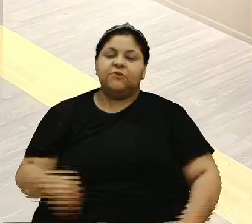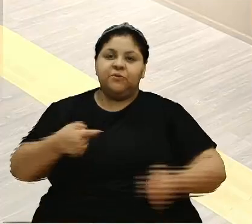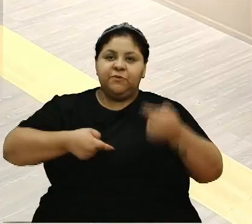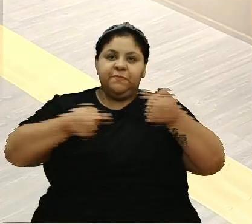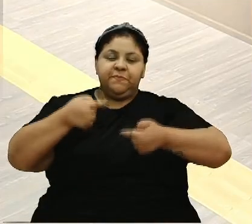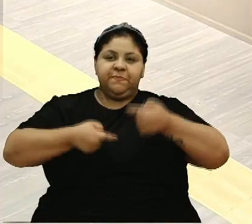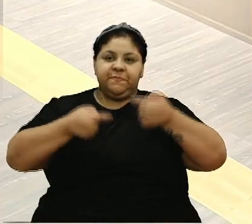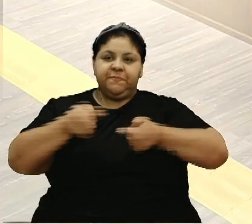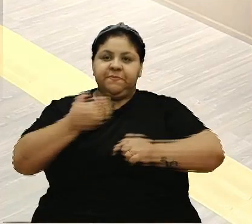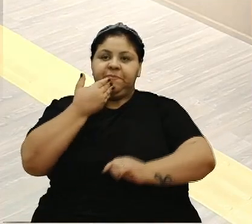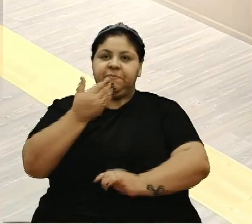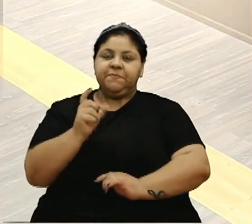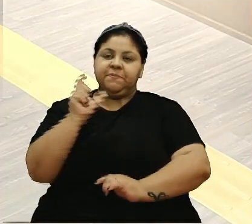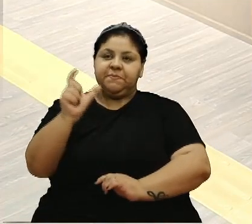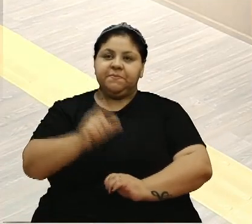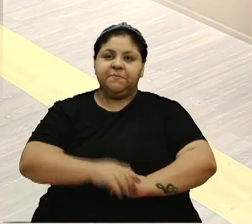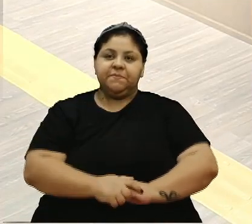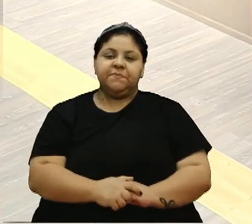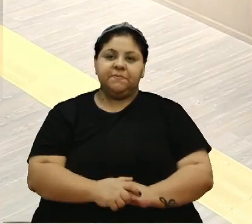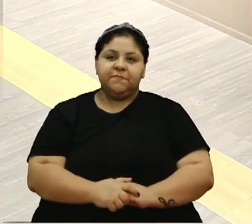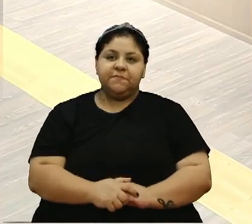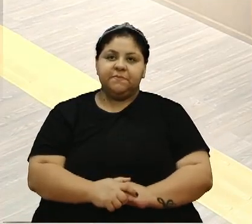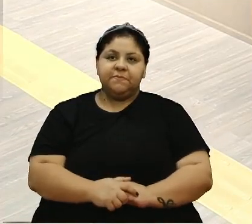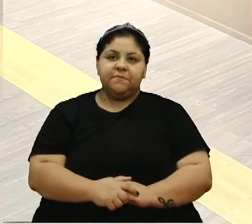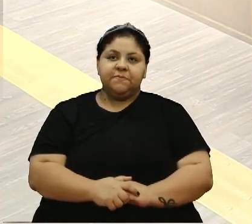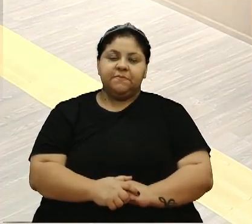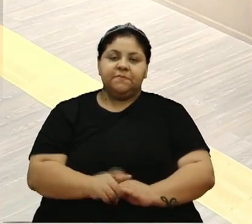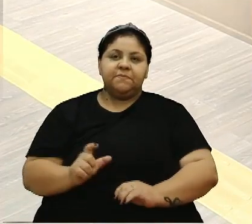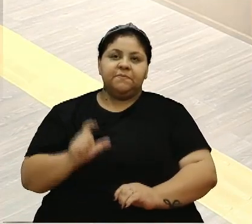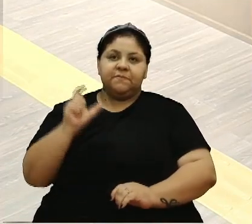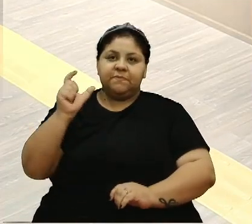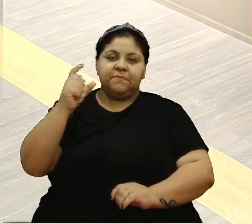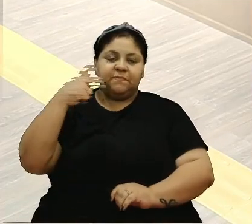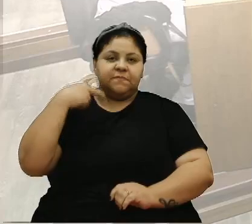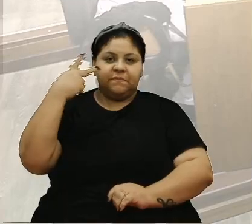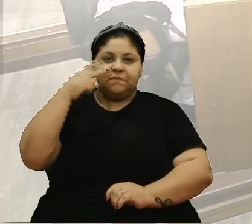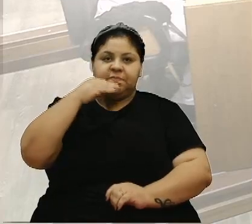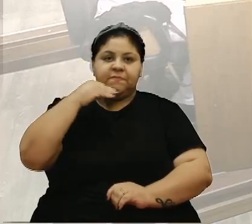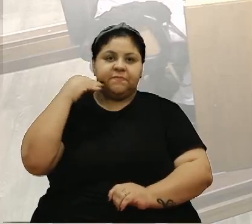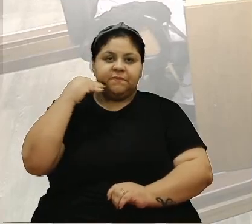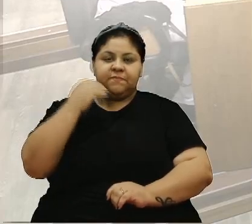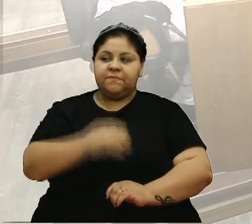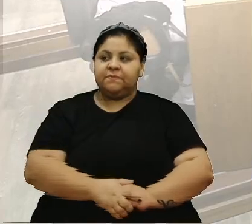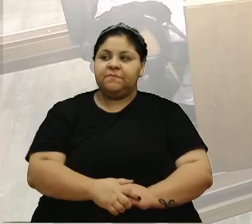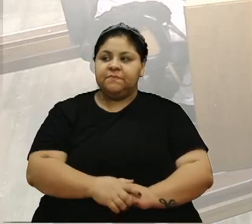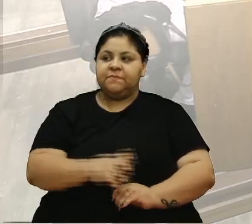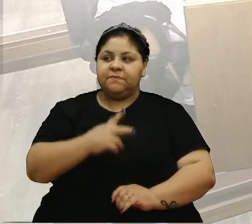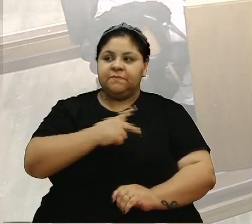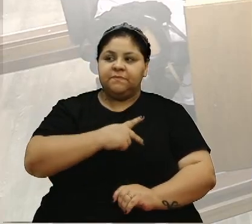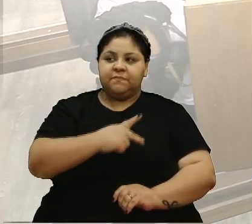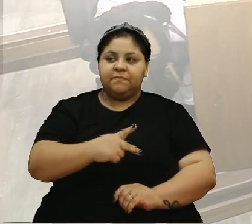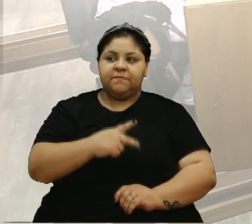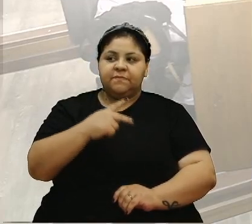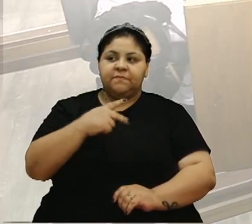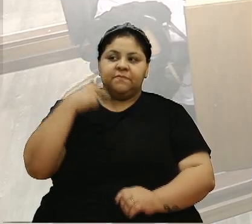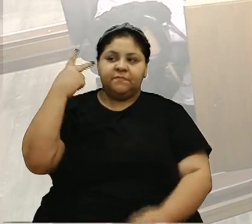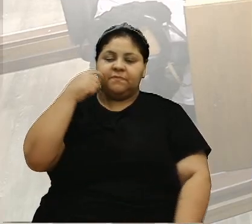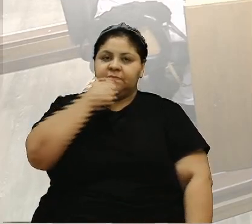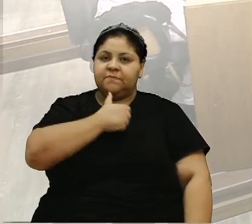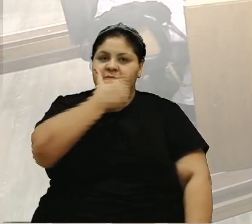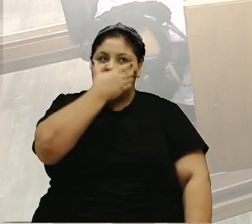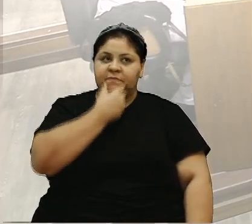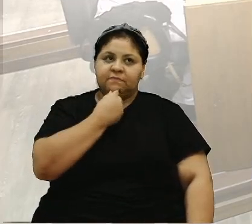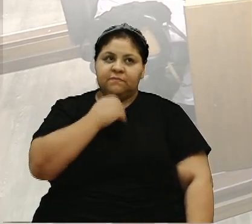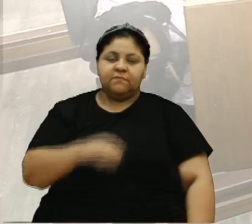discussão? Peço a palavra, presidente. Com a palavra, vereador Bortola. Senhora presidente, senhoras e senhores